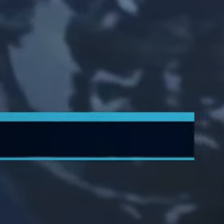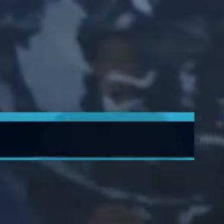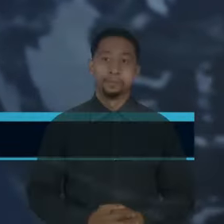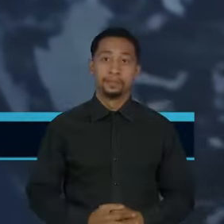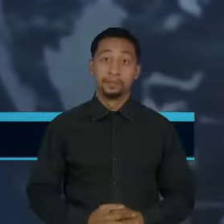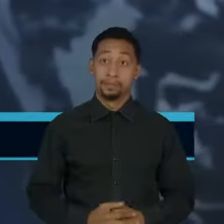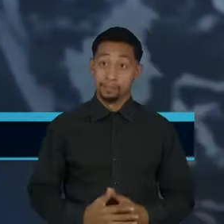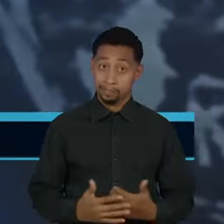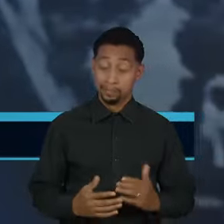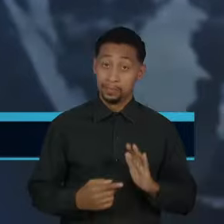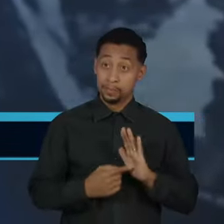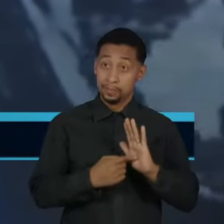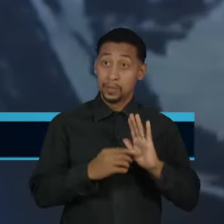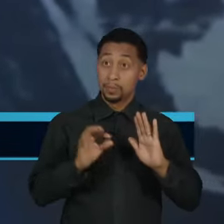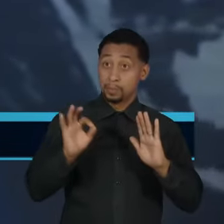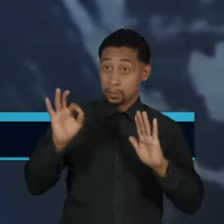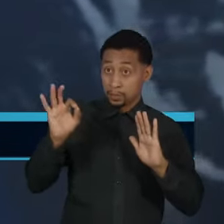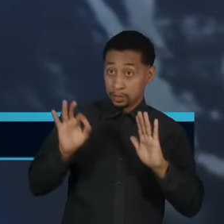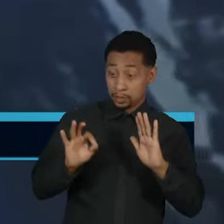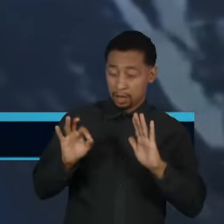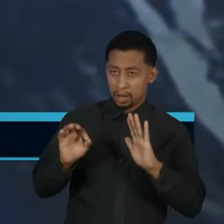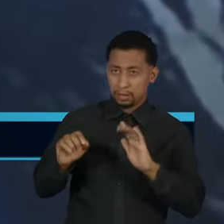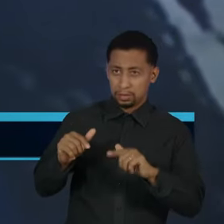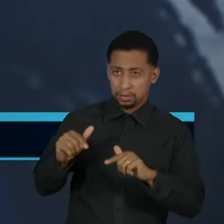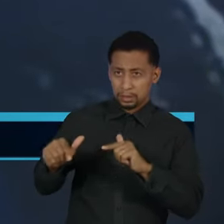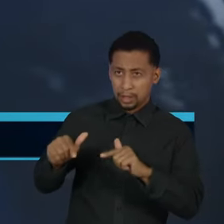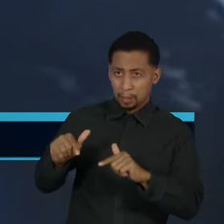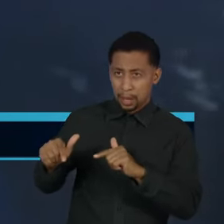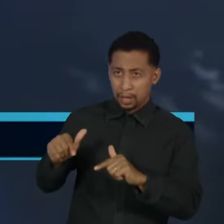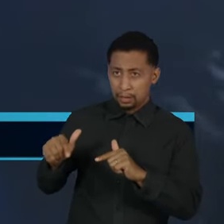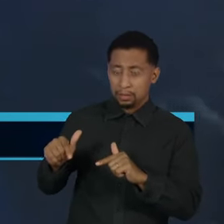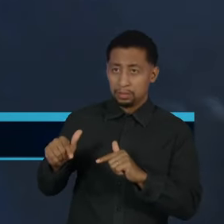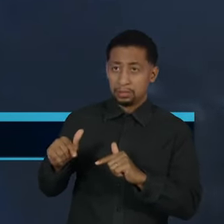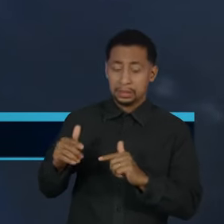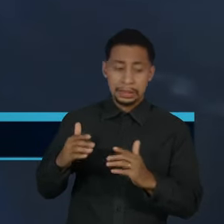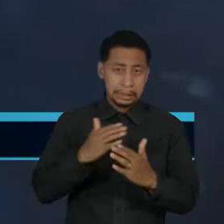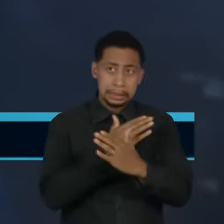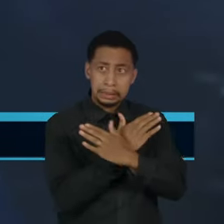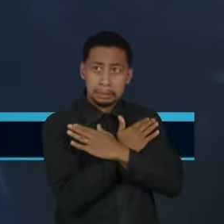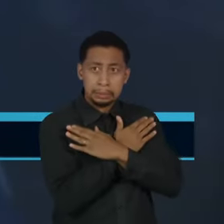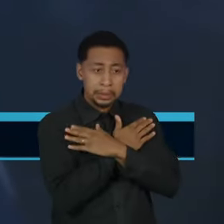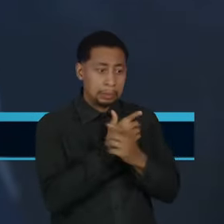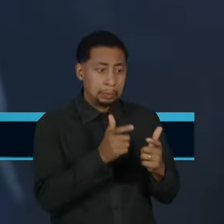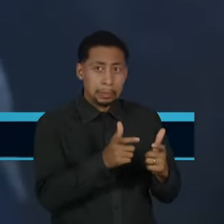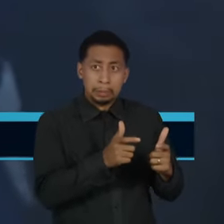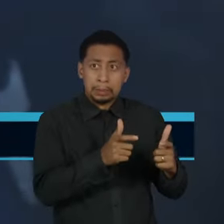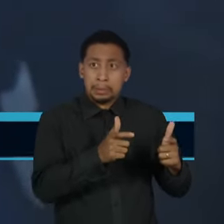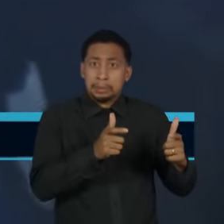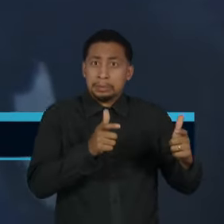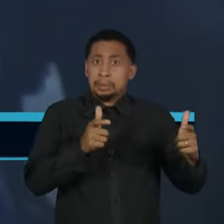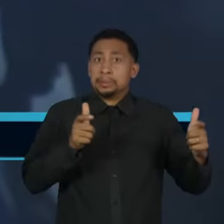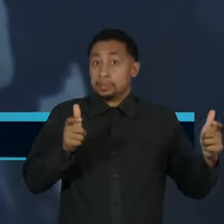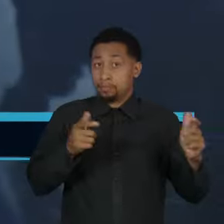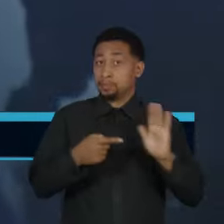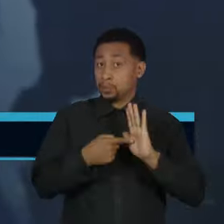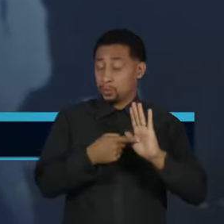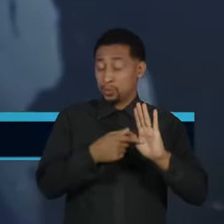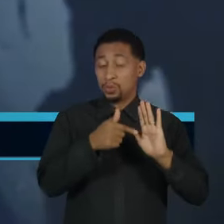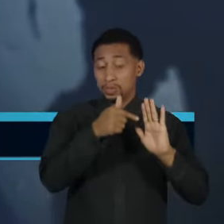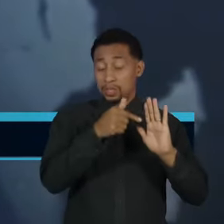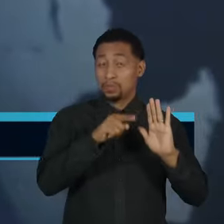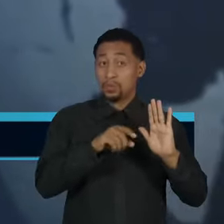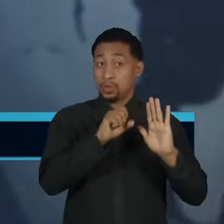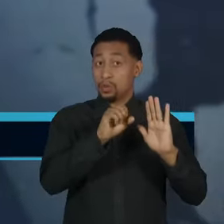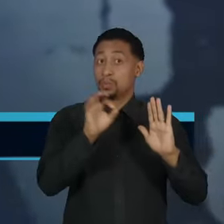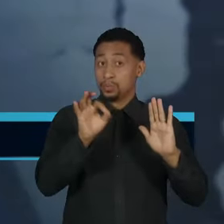A taxa de desemprego no Brasil subiu 7,8% no trimestre encerrado em fevereiro. O dado é da Pesquisa Nacional